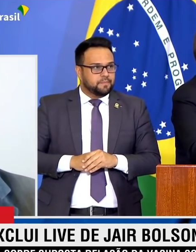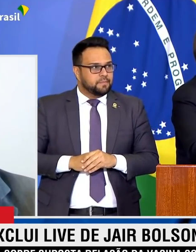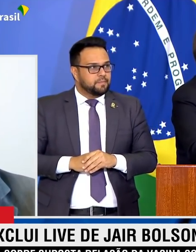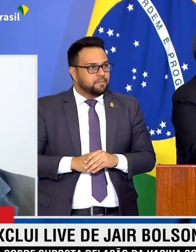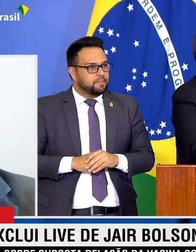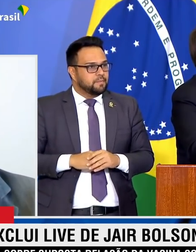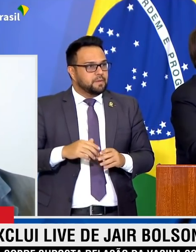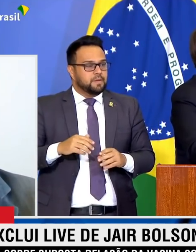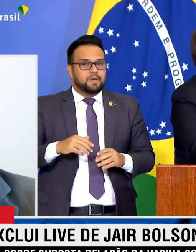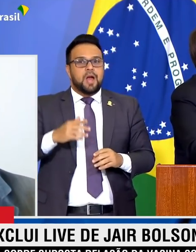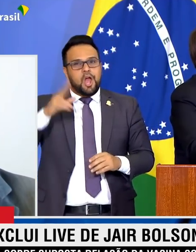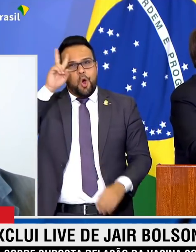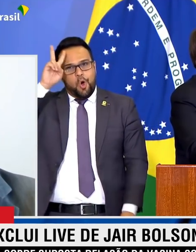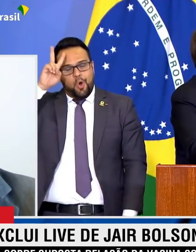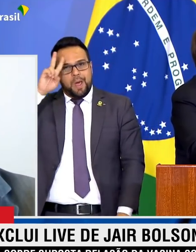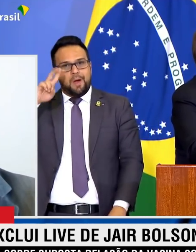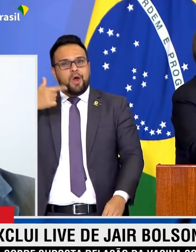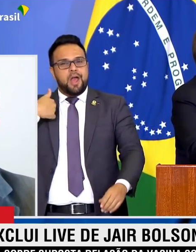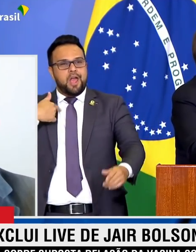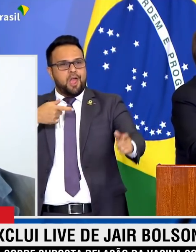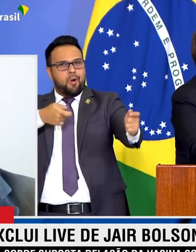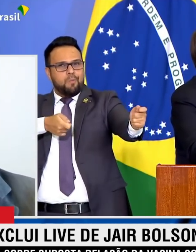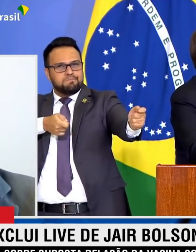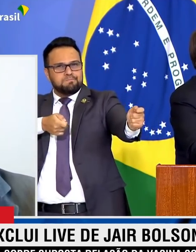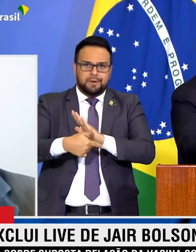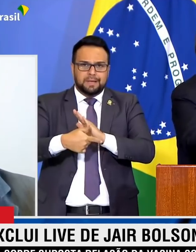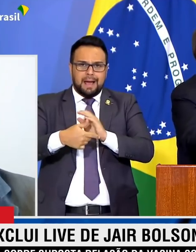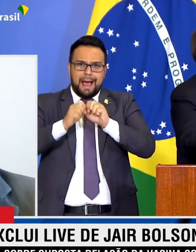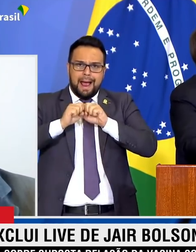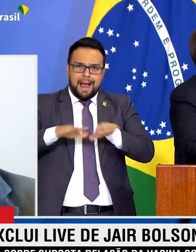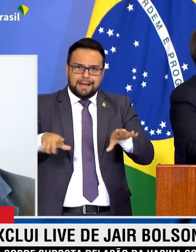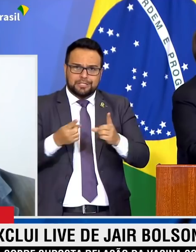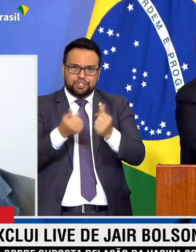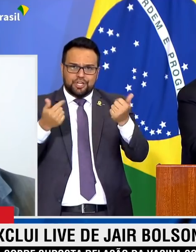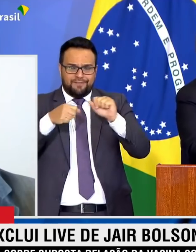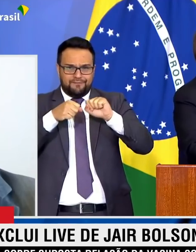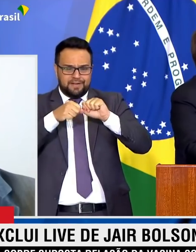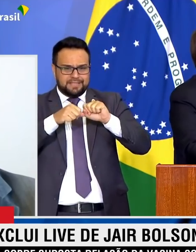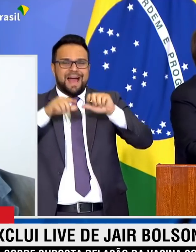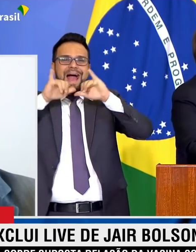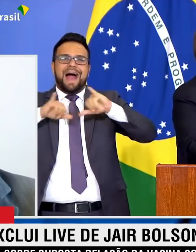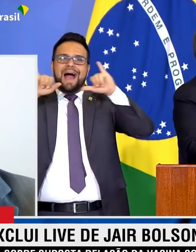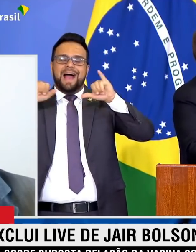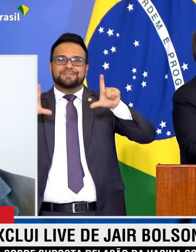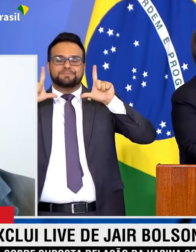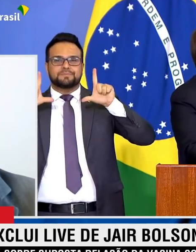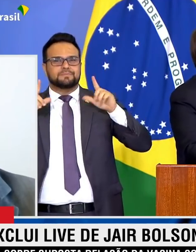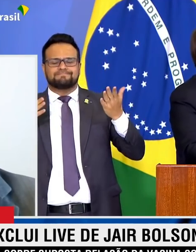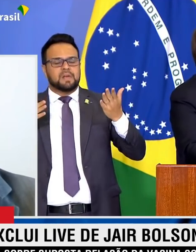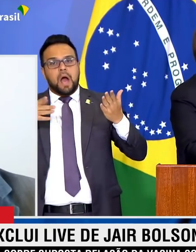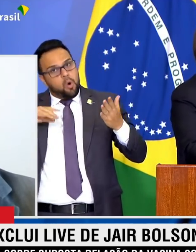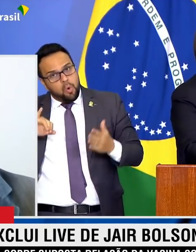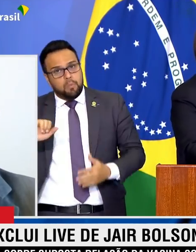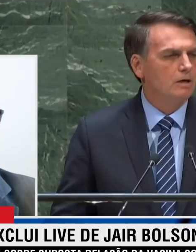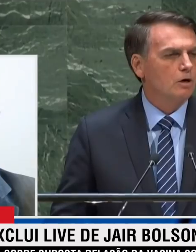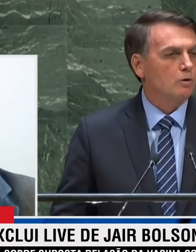escolhe realmente Cuidado os nossos pobres é dos Miseráveis a dessa forma Será que estão sendo útil realmente Será que